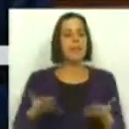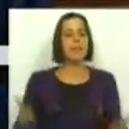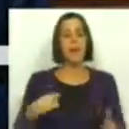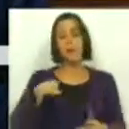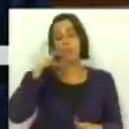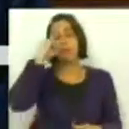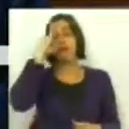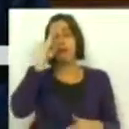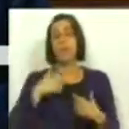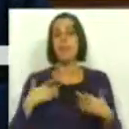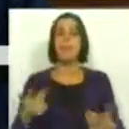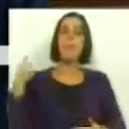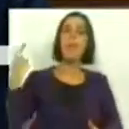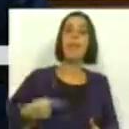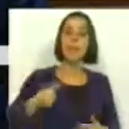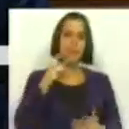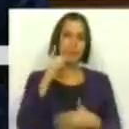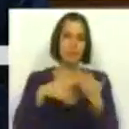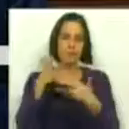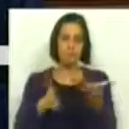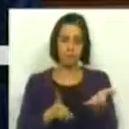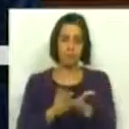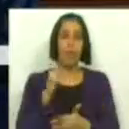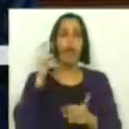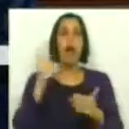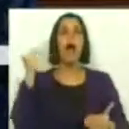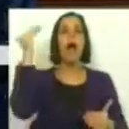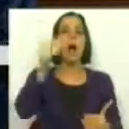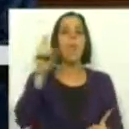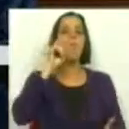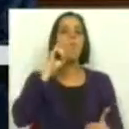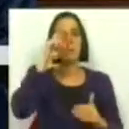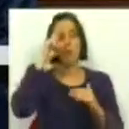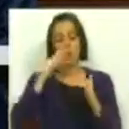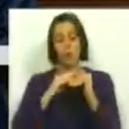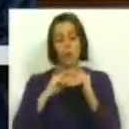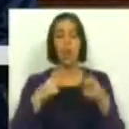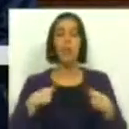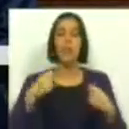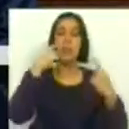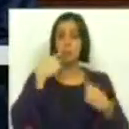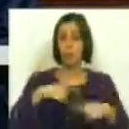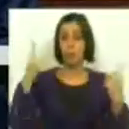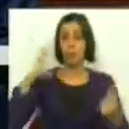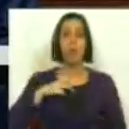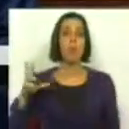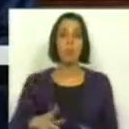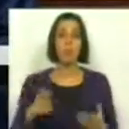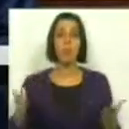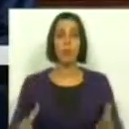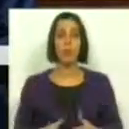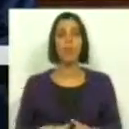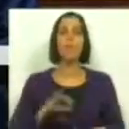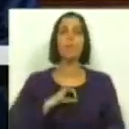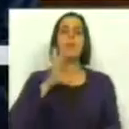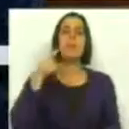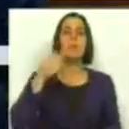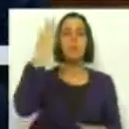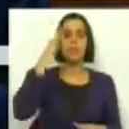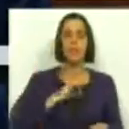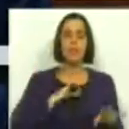e que, como sabemos, deve ser continuado nos próximos anos para assegurar a sustentabilidade da despesa pública portuguesa. Senhora